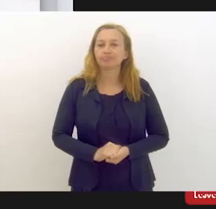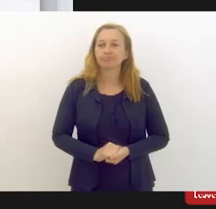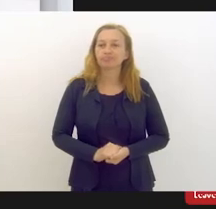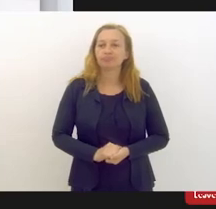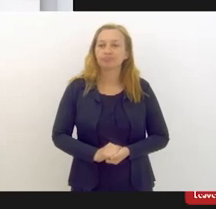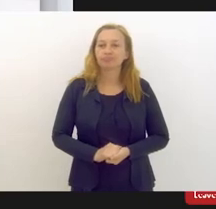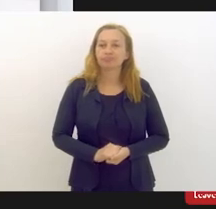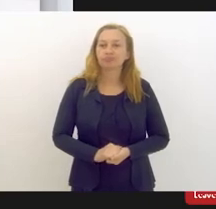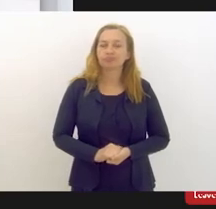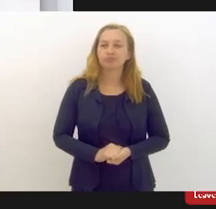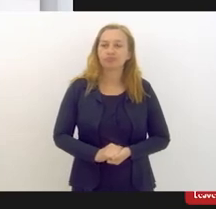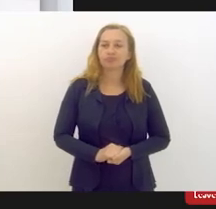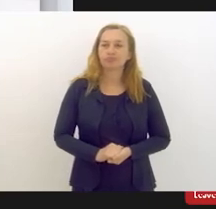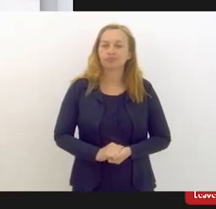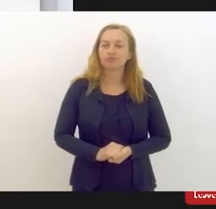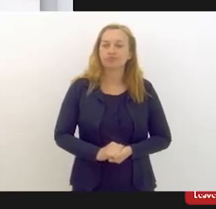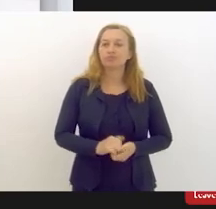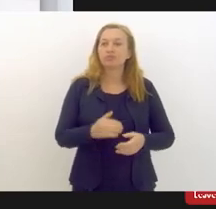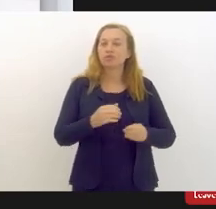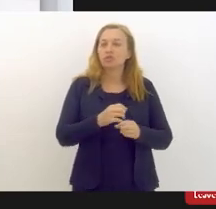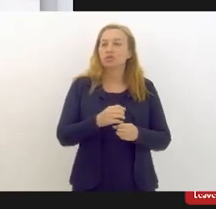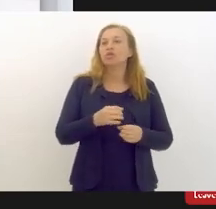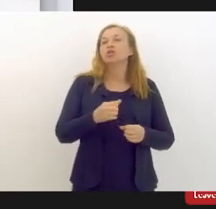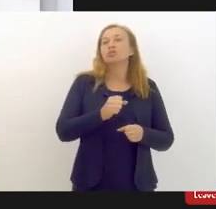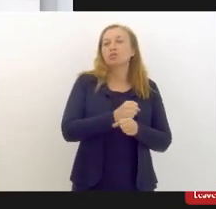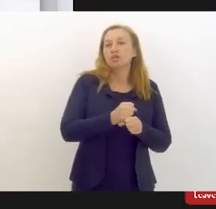maior corpo ao longo do ano de